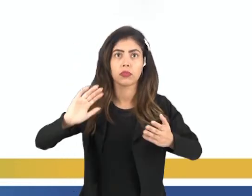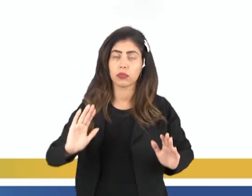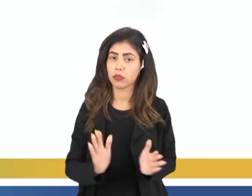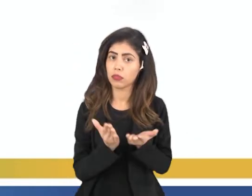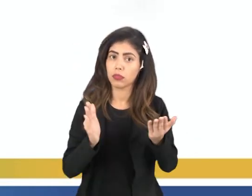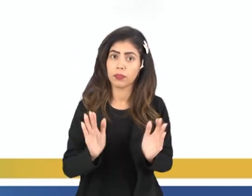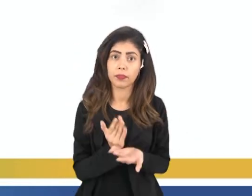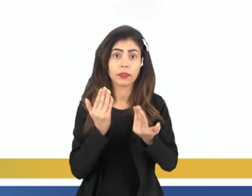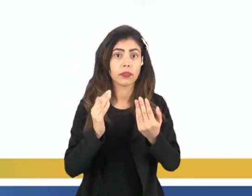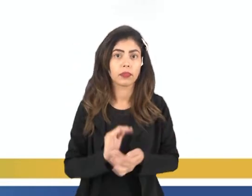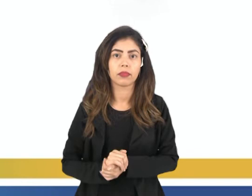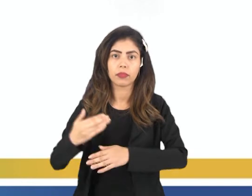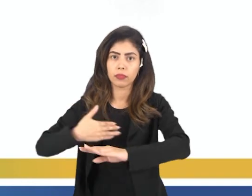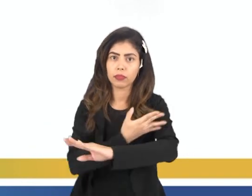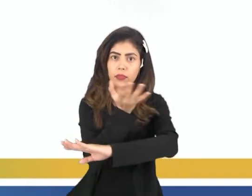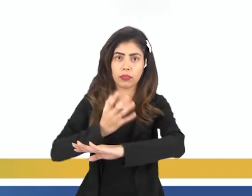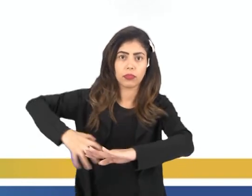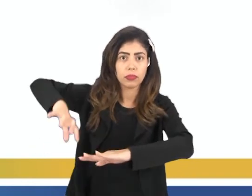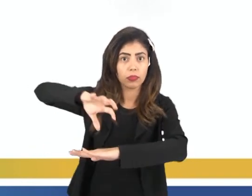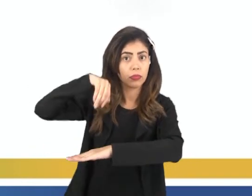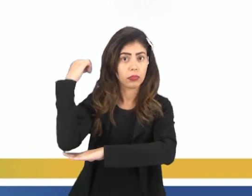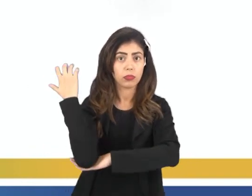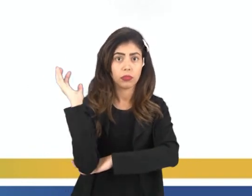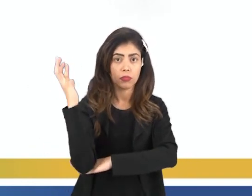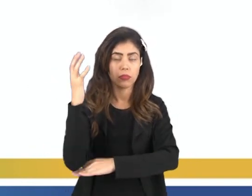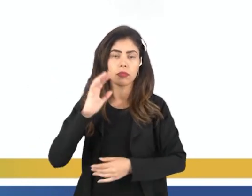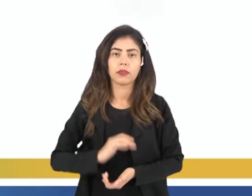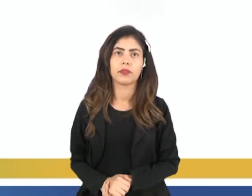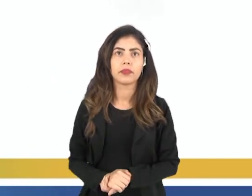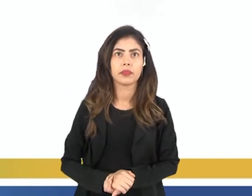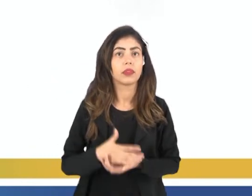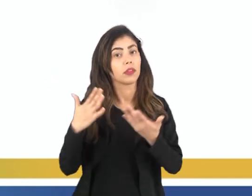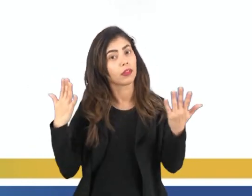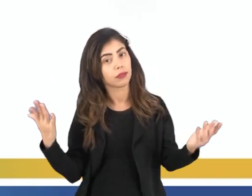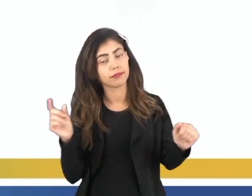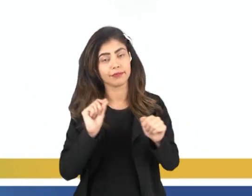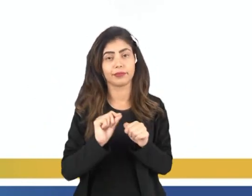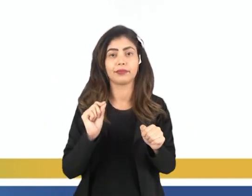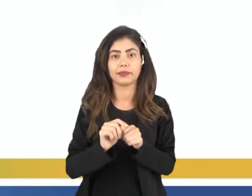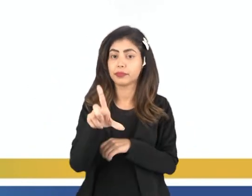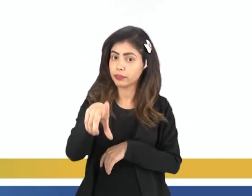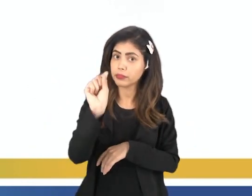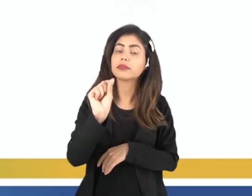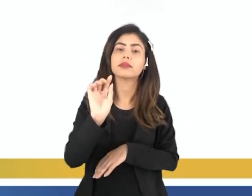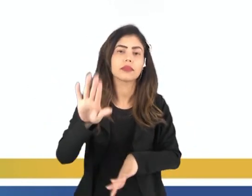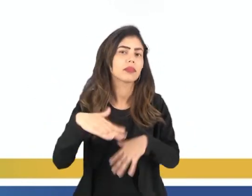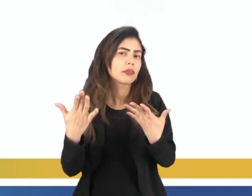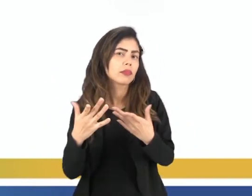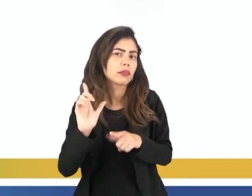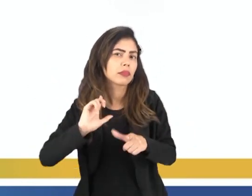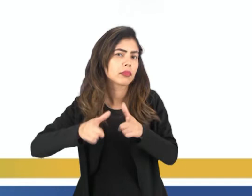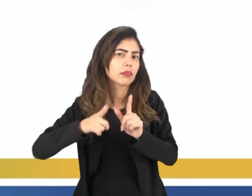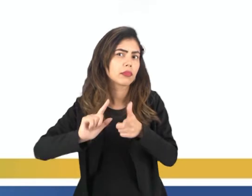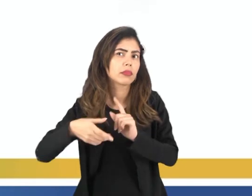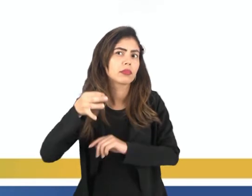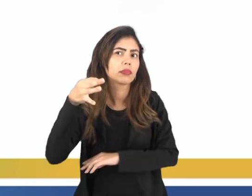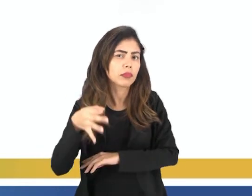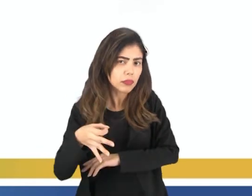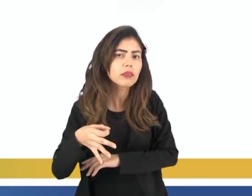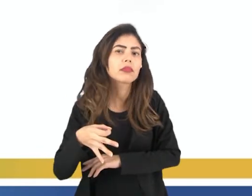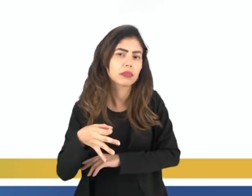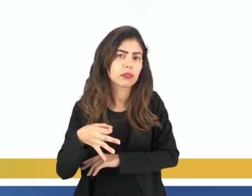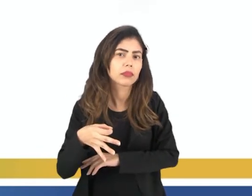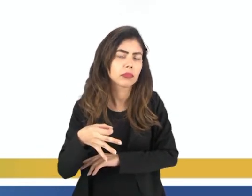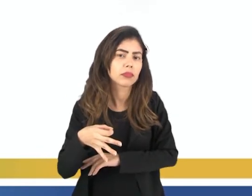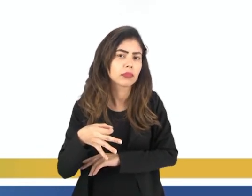floresta amazônica é pobre em biodiversidade. Fez então a sua escolha? Qual é a alternativa correta